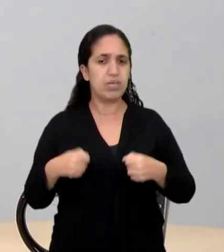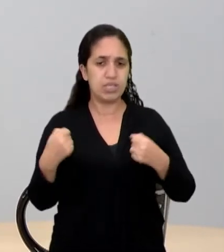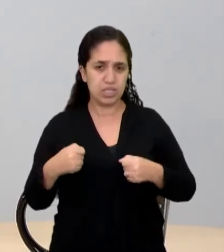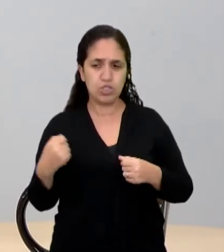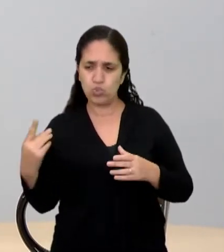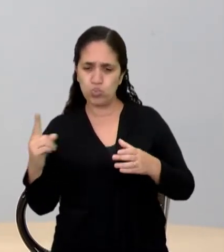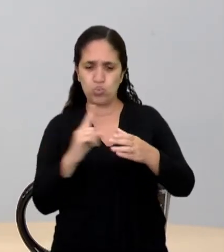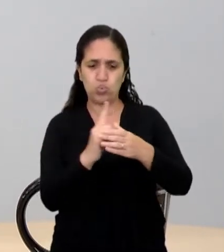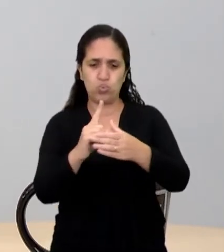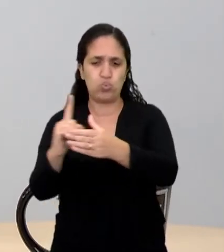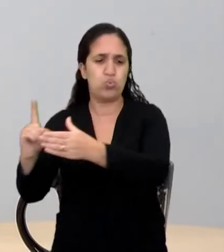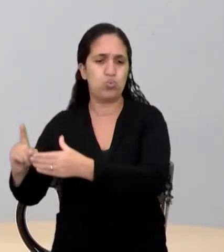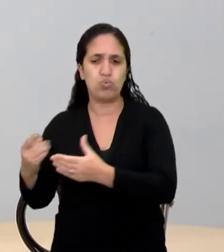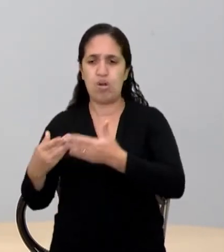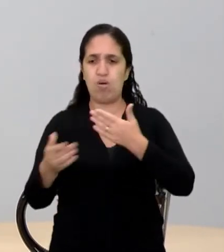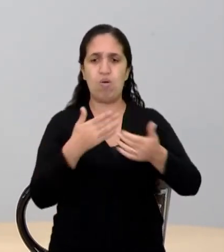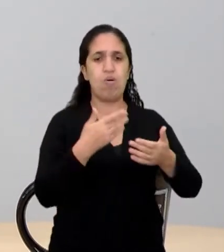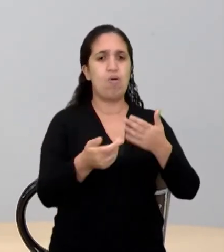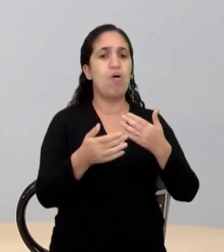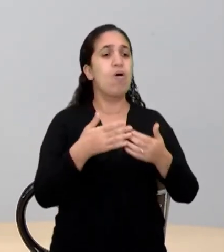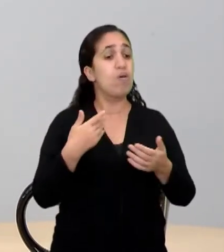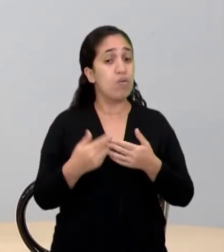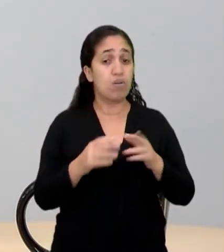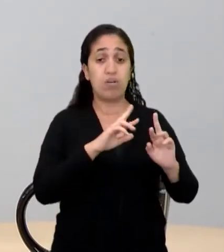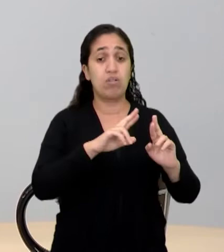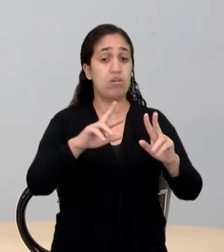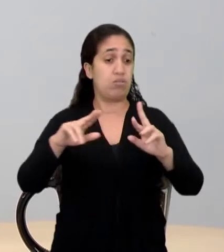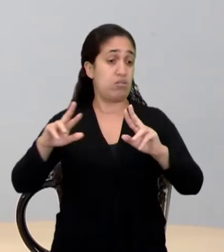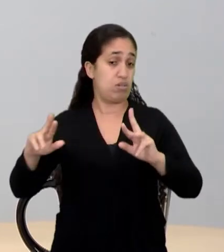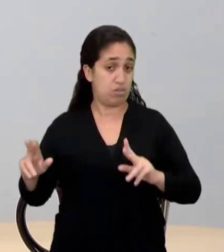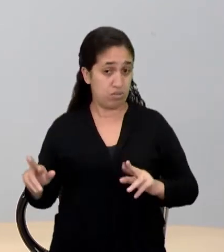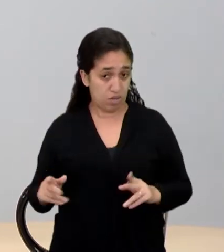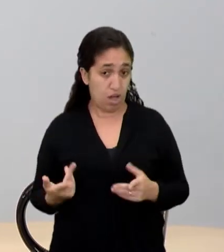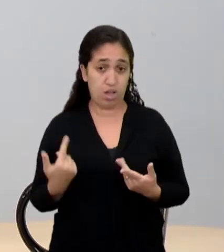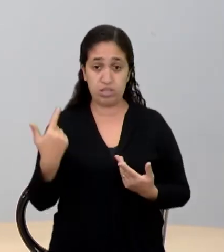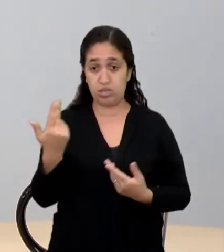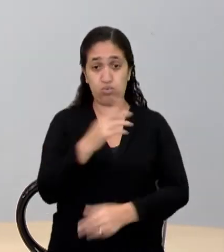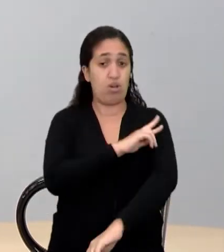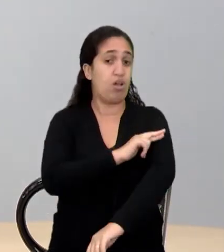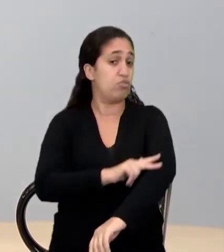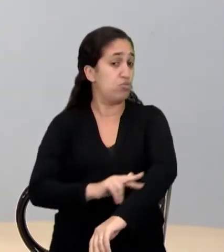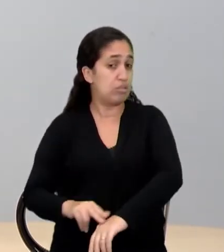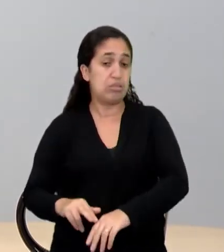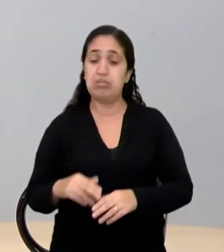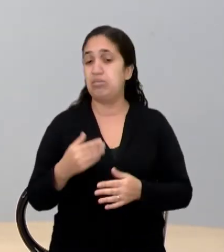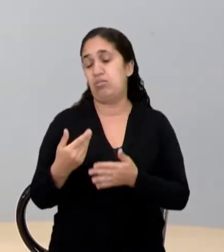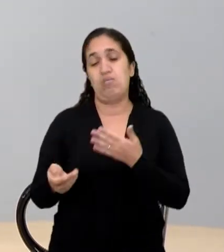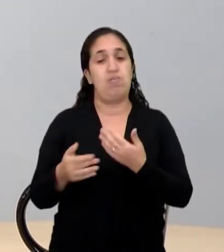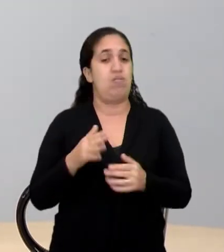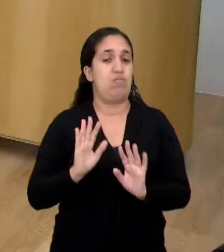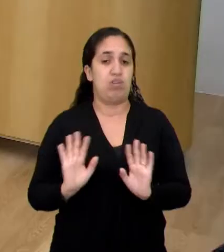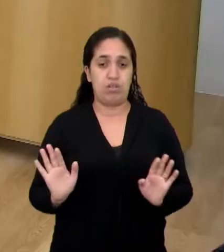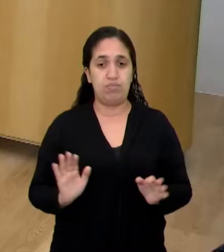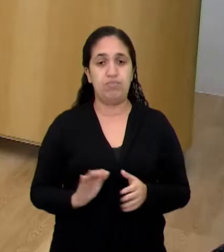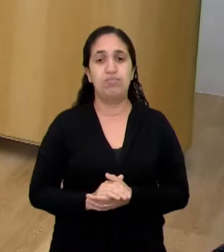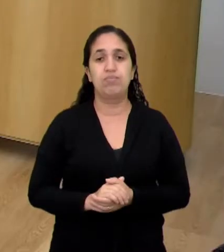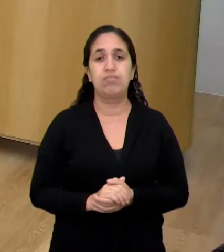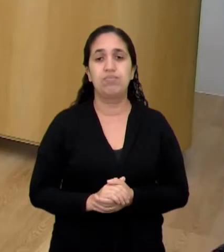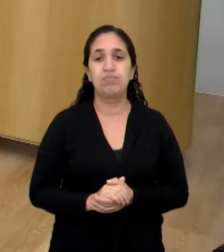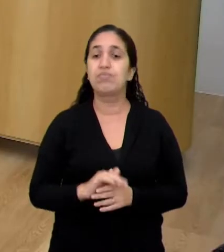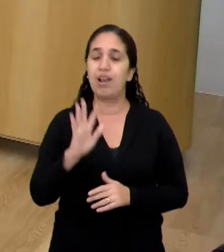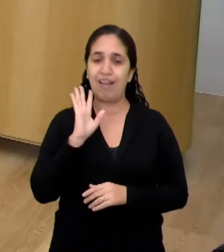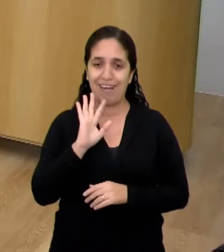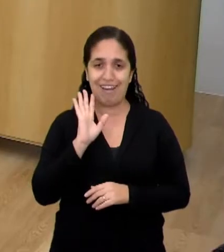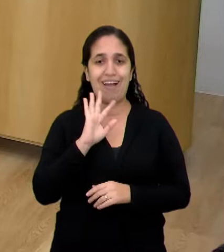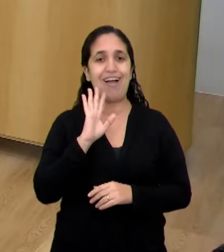qualquer lugar que você quiser, indiferente aí do seu posicionamento, da sua etnia, enfim, do que você acredita. Eu achei legal o que você falou,